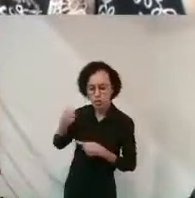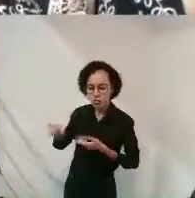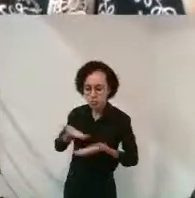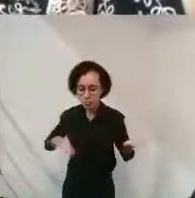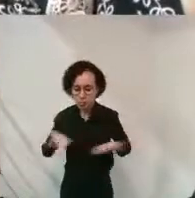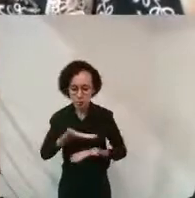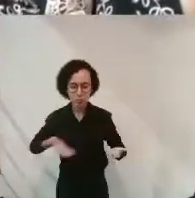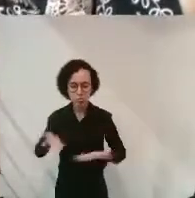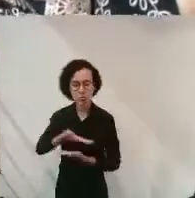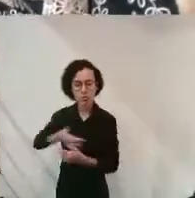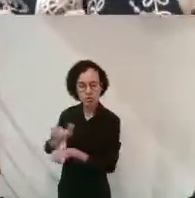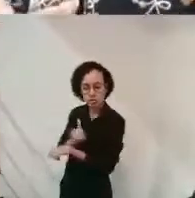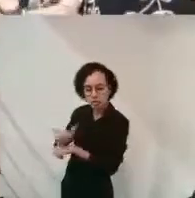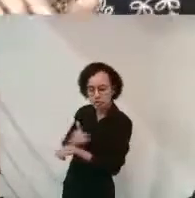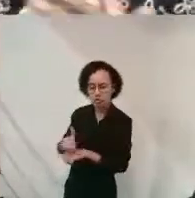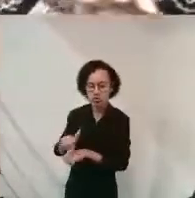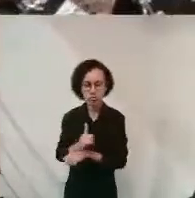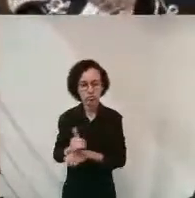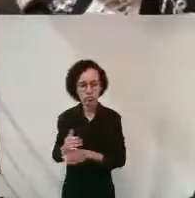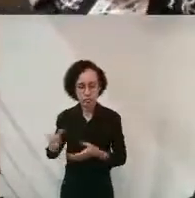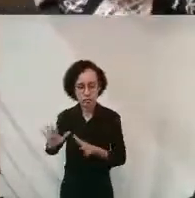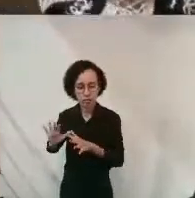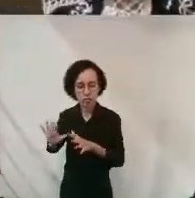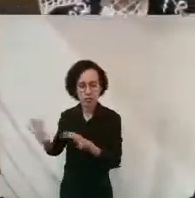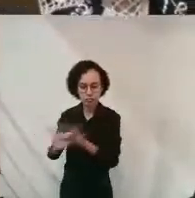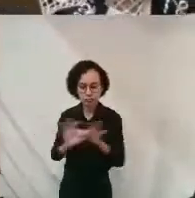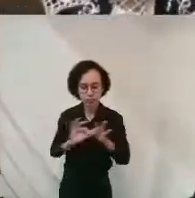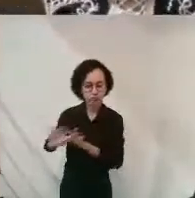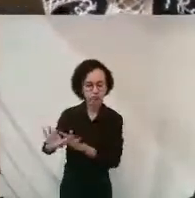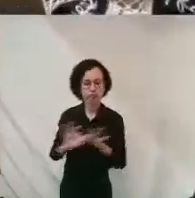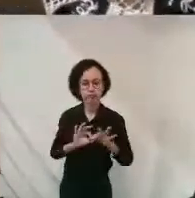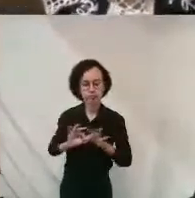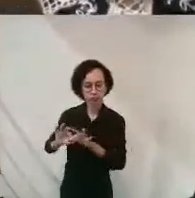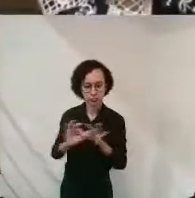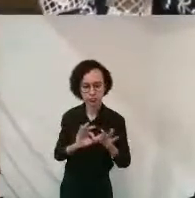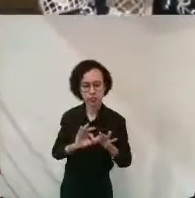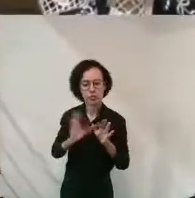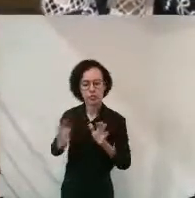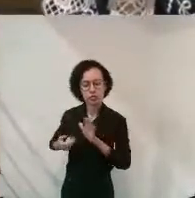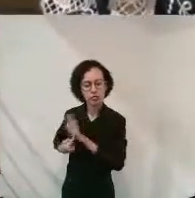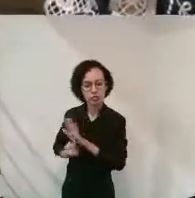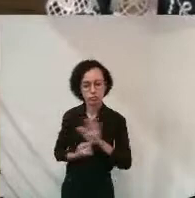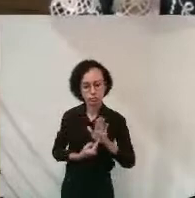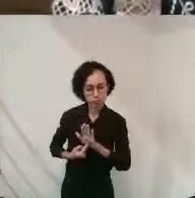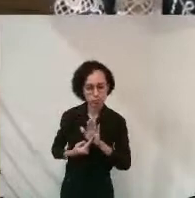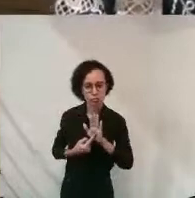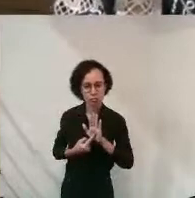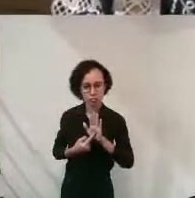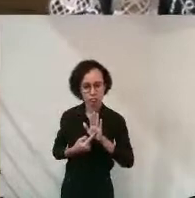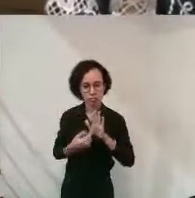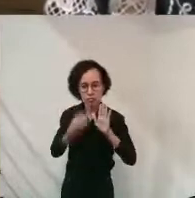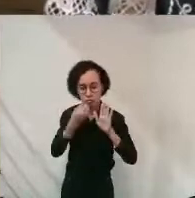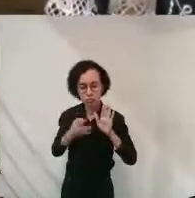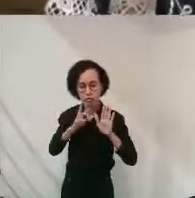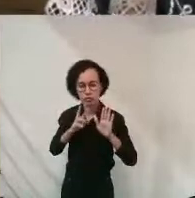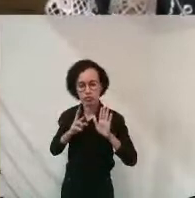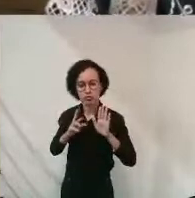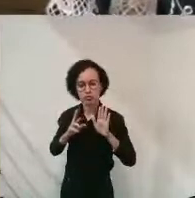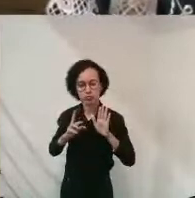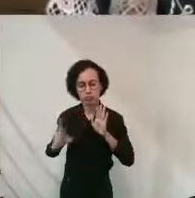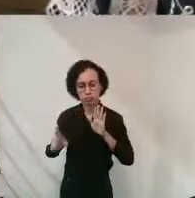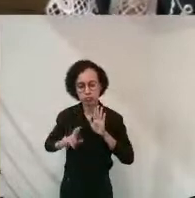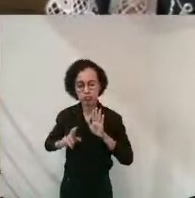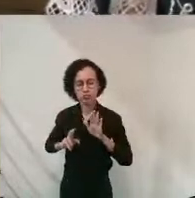colegas. É esse trabalho em rede que realmente é tão importante, que já tem apresentado muitos bons resultados. Não